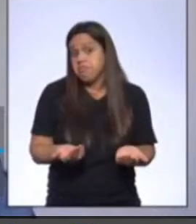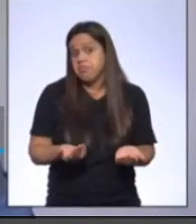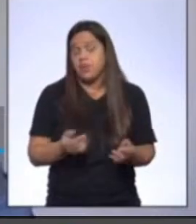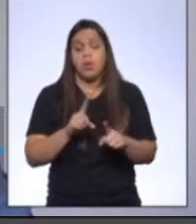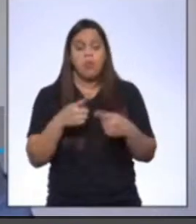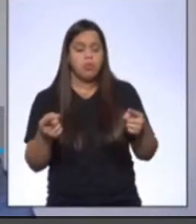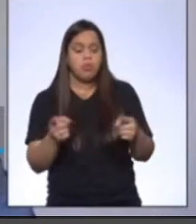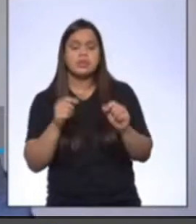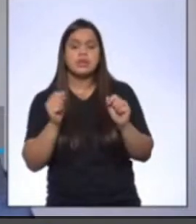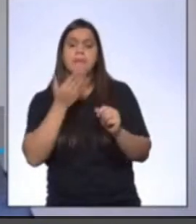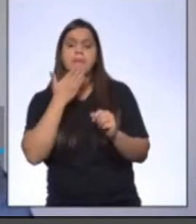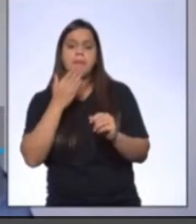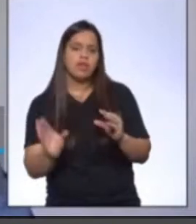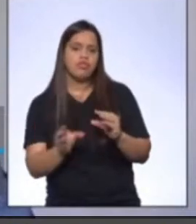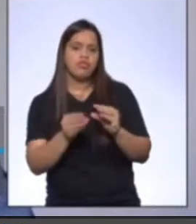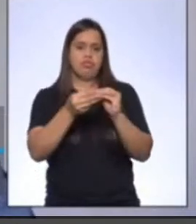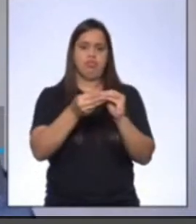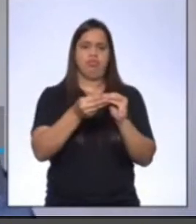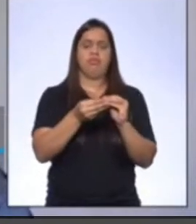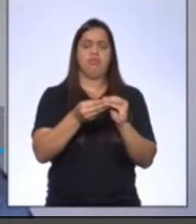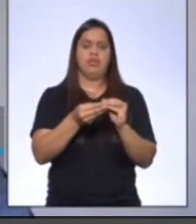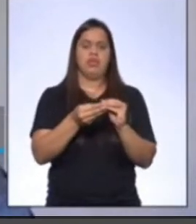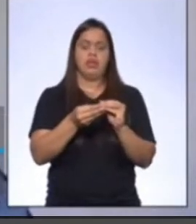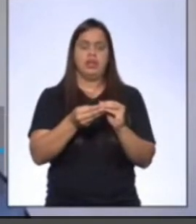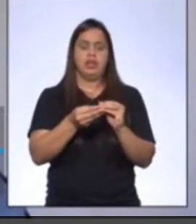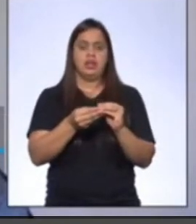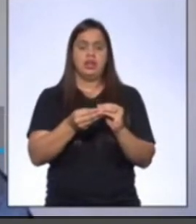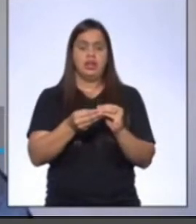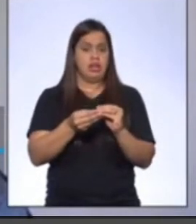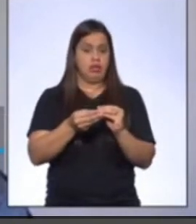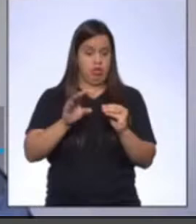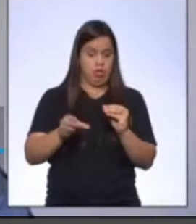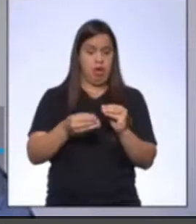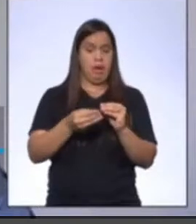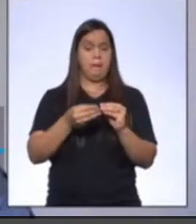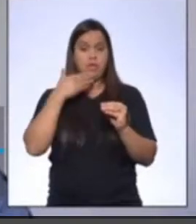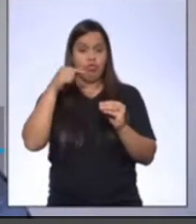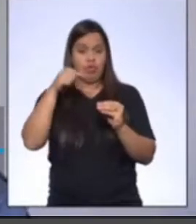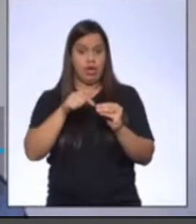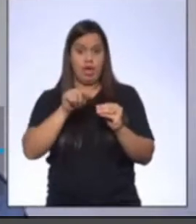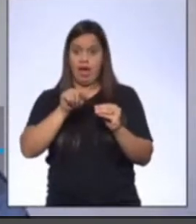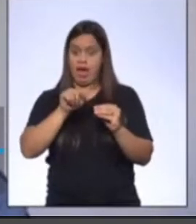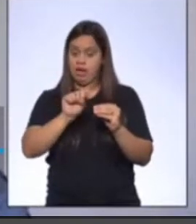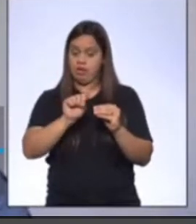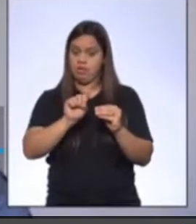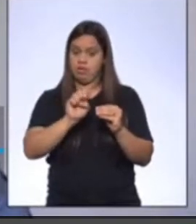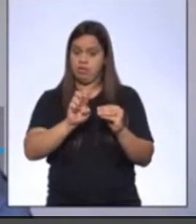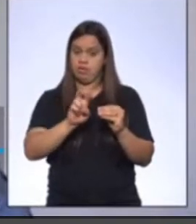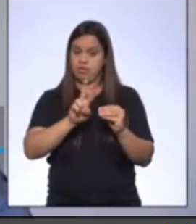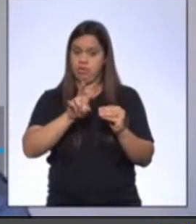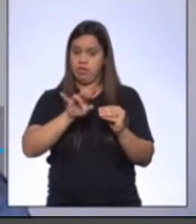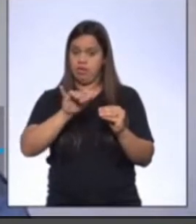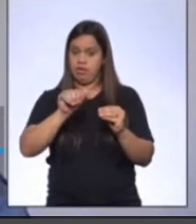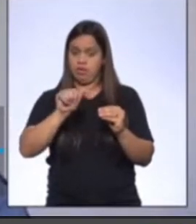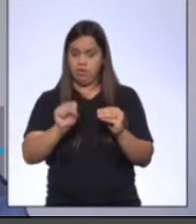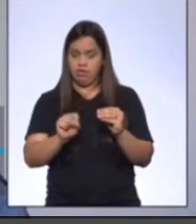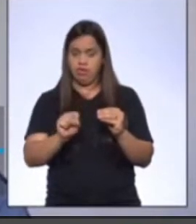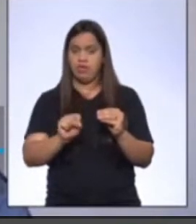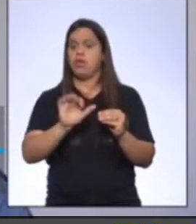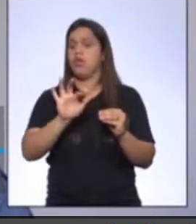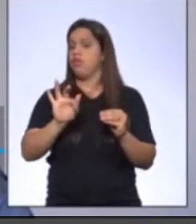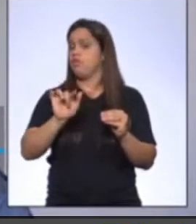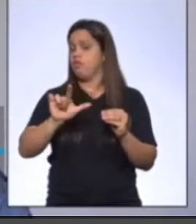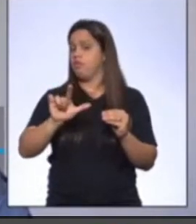um complemento, pede algo mais. E esse algo mais é sérvias, folclóricas, que está ligado a músicas. Então, sérvias